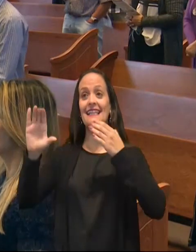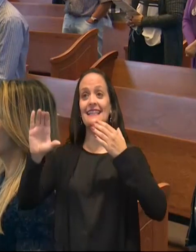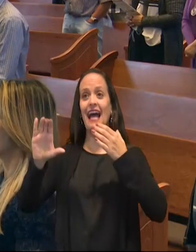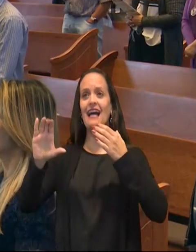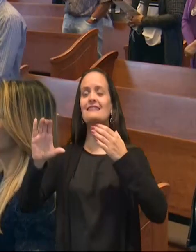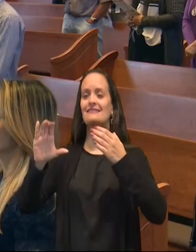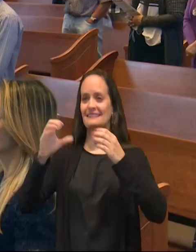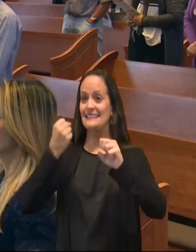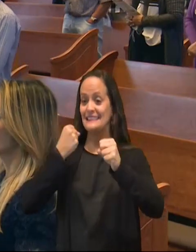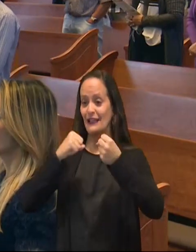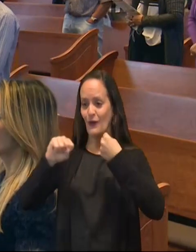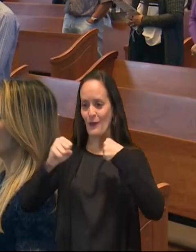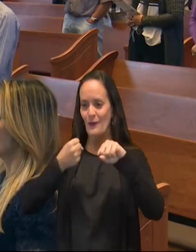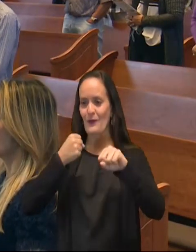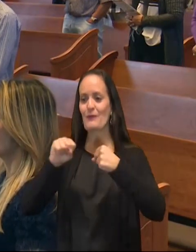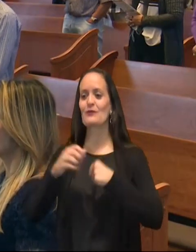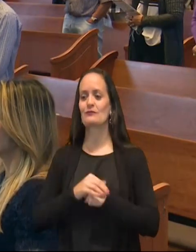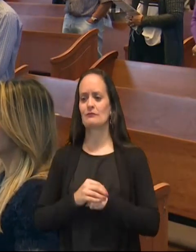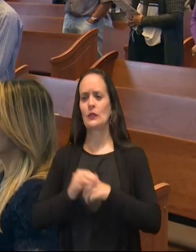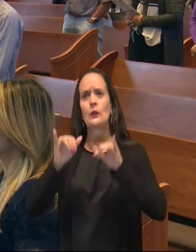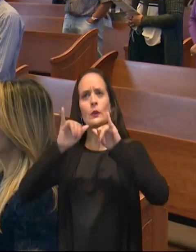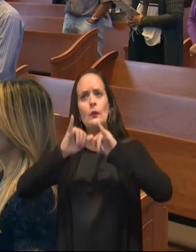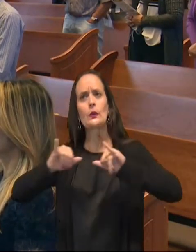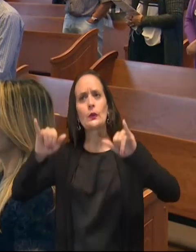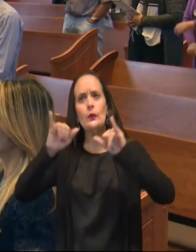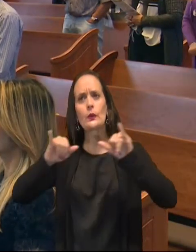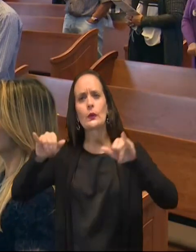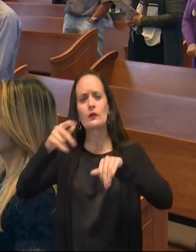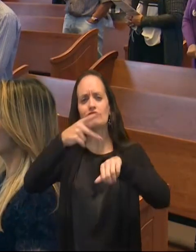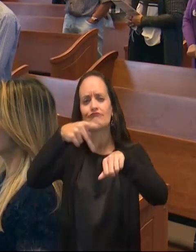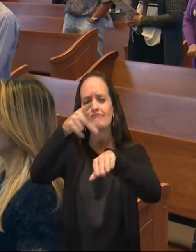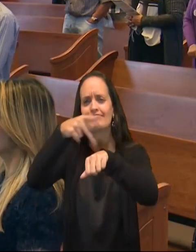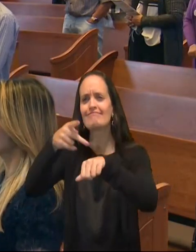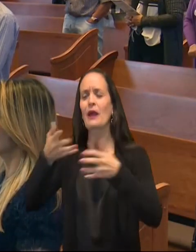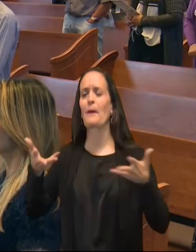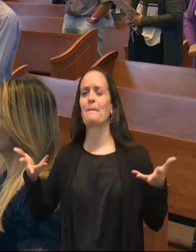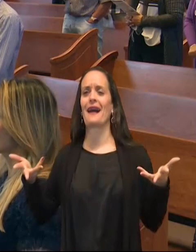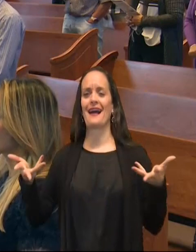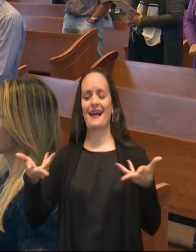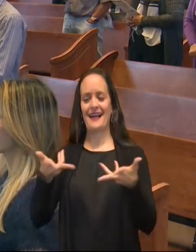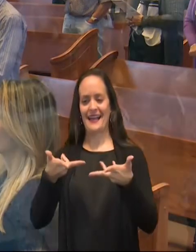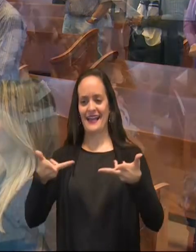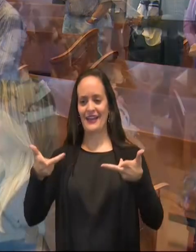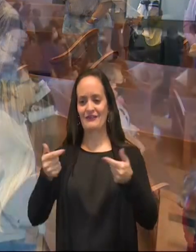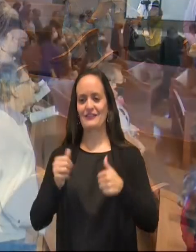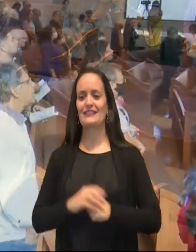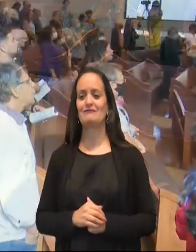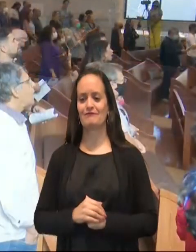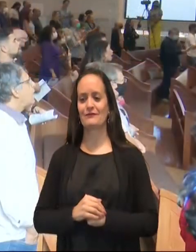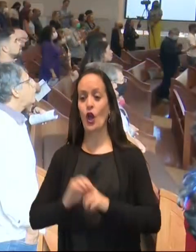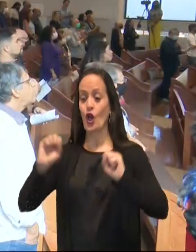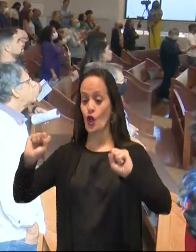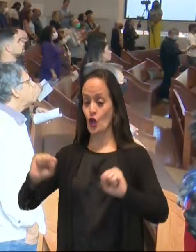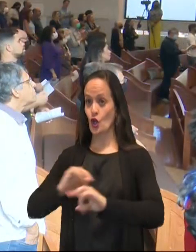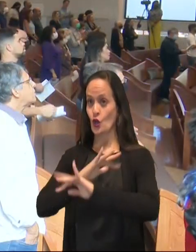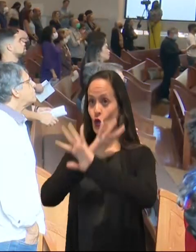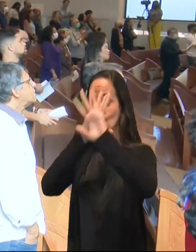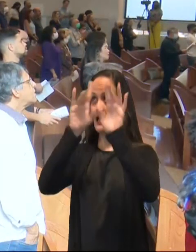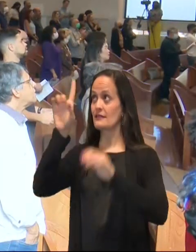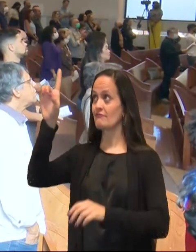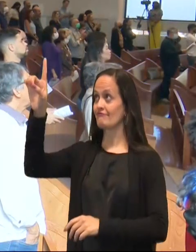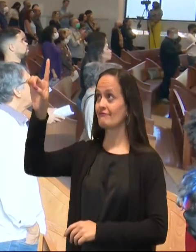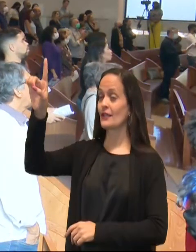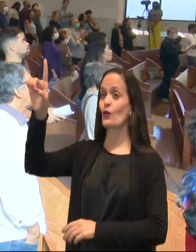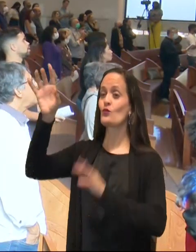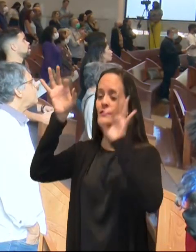Cantai-lhe salmos, narrai todas as suas maravilhas. Gloriai-vos no seu